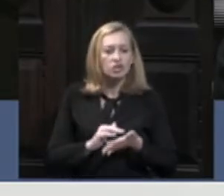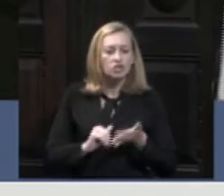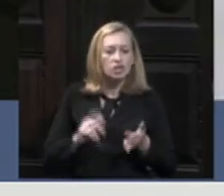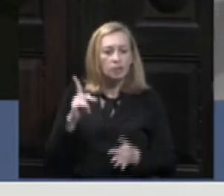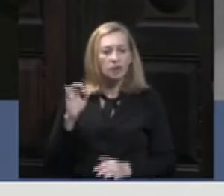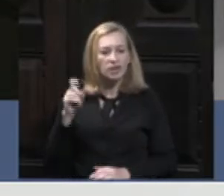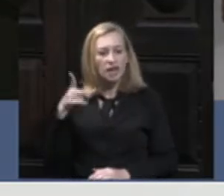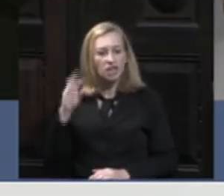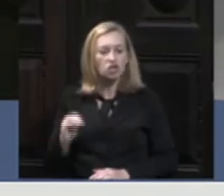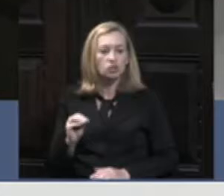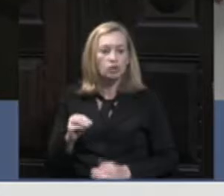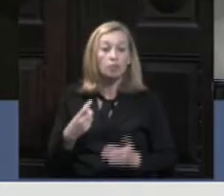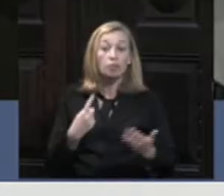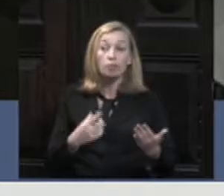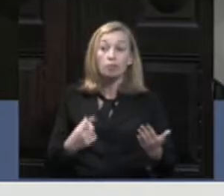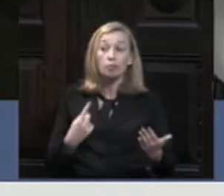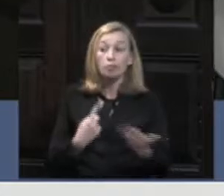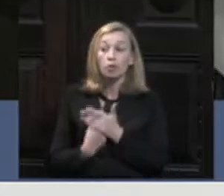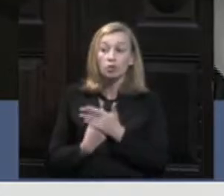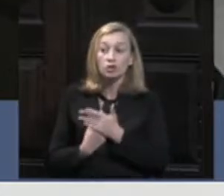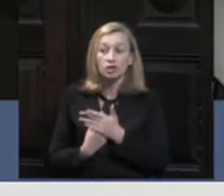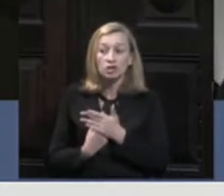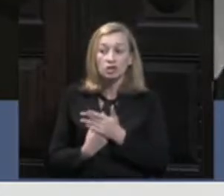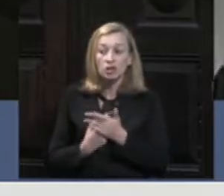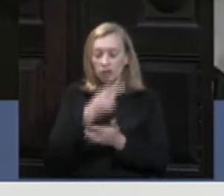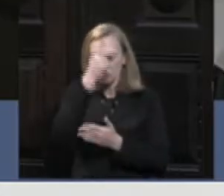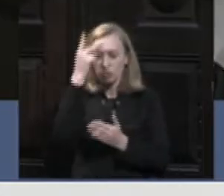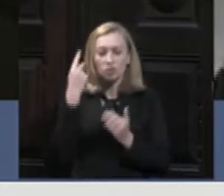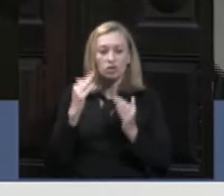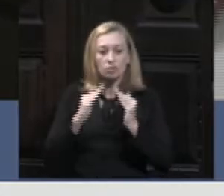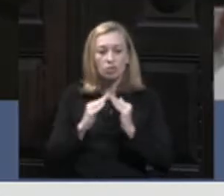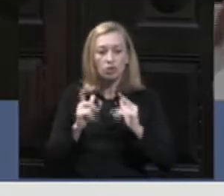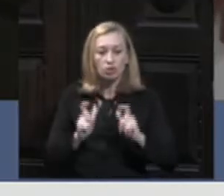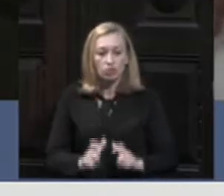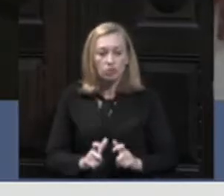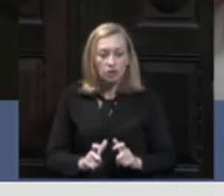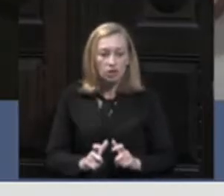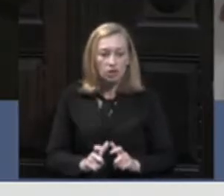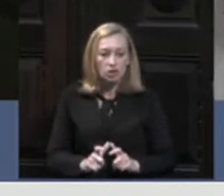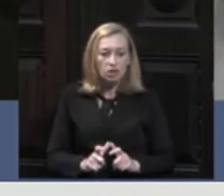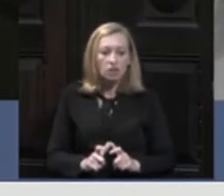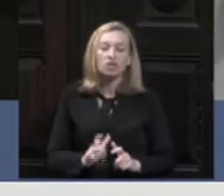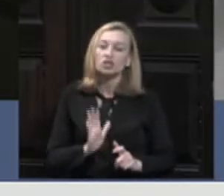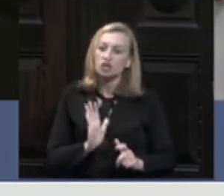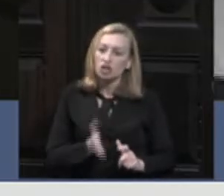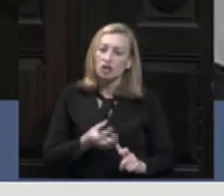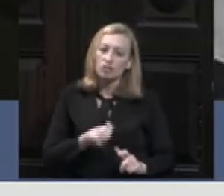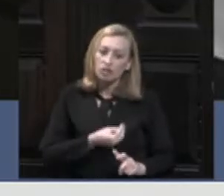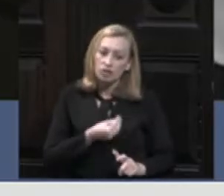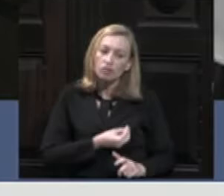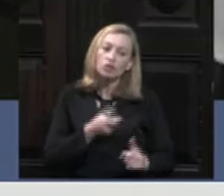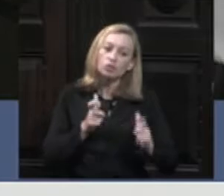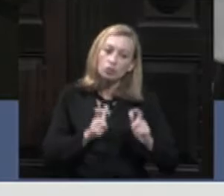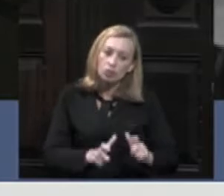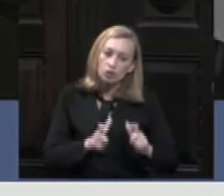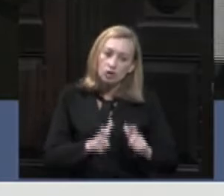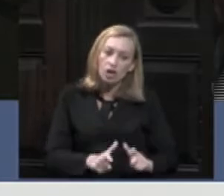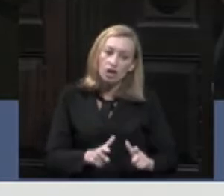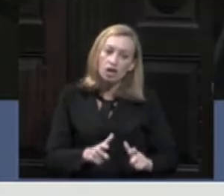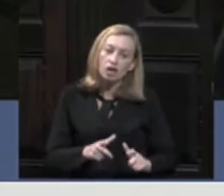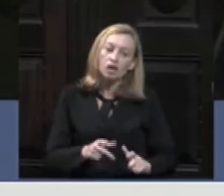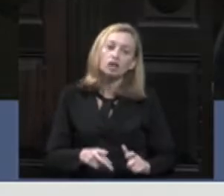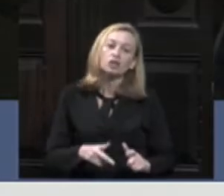uma proteção aos moradores que ali já estavam, cerca de